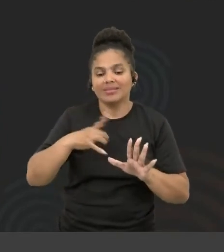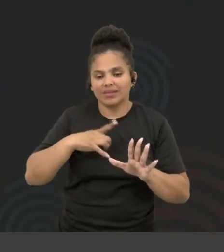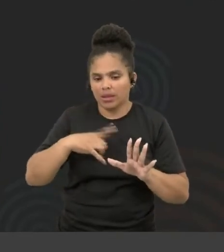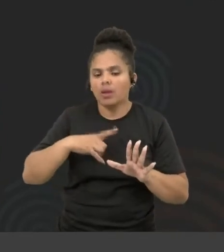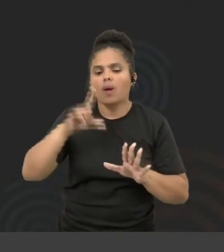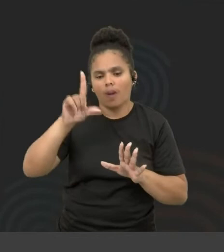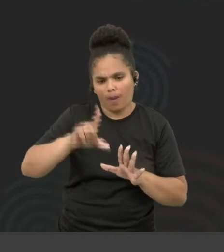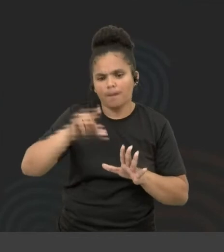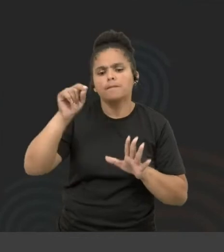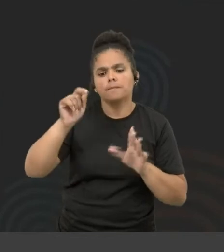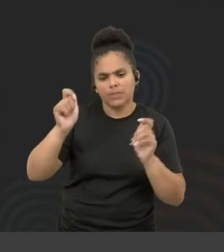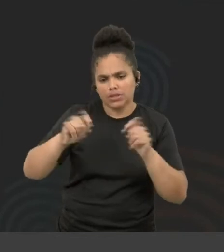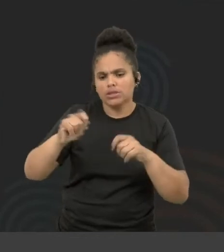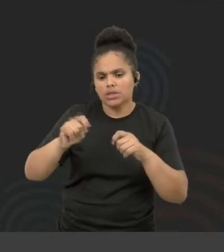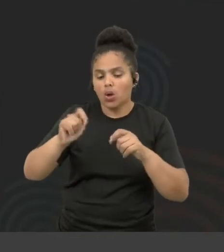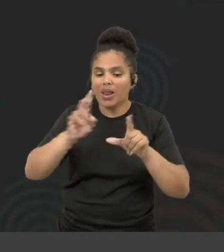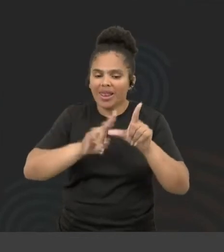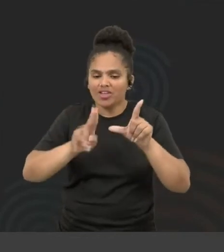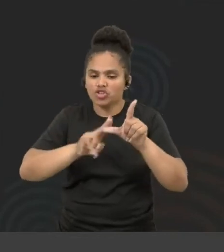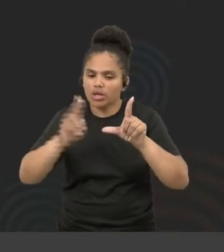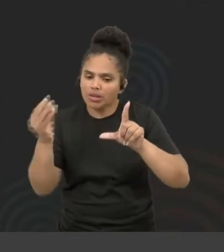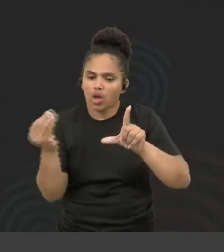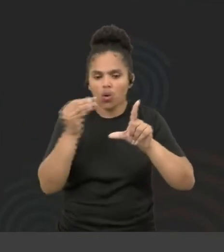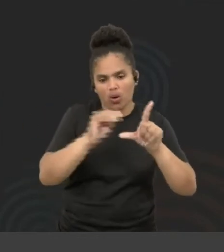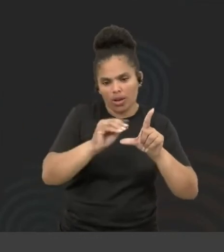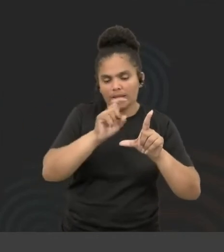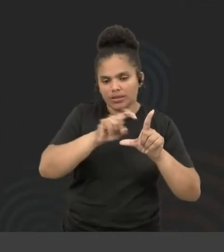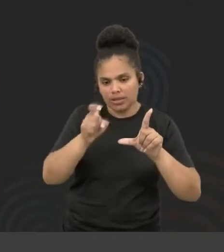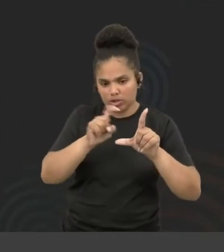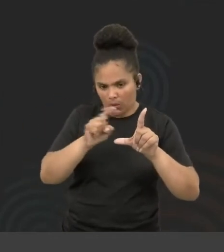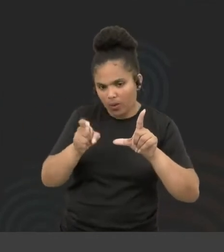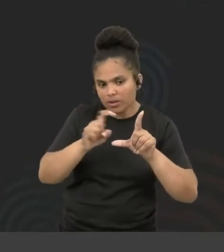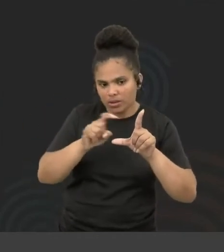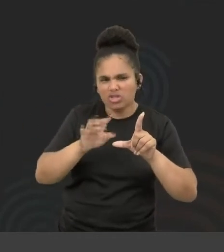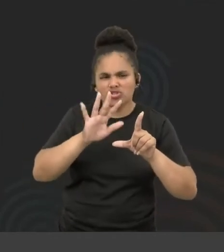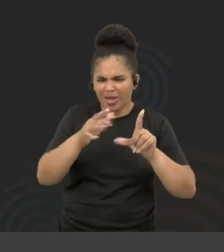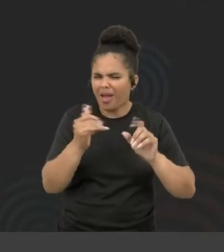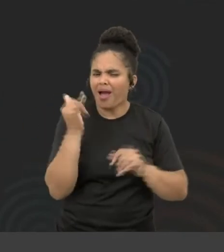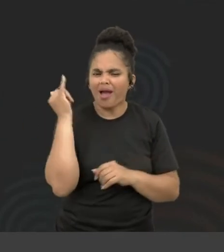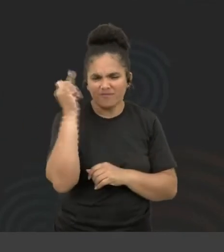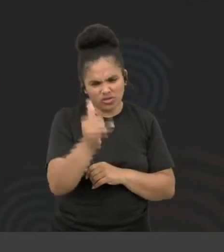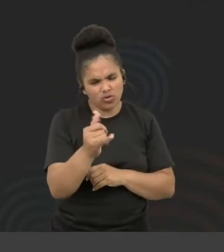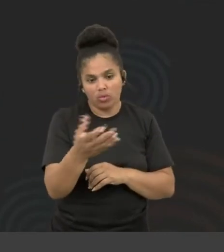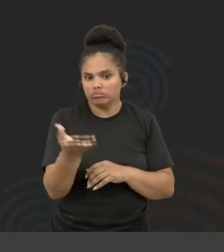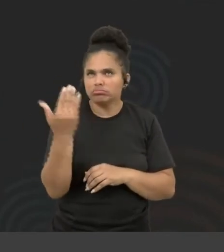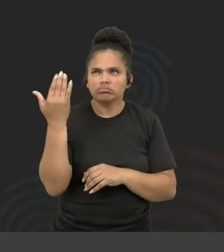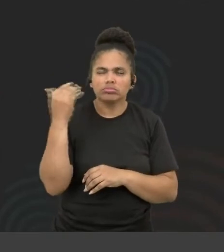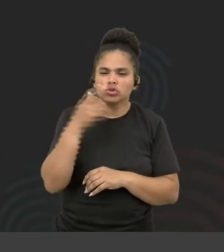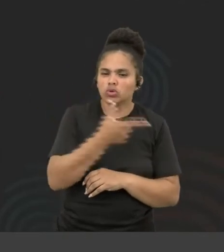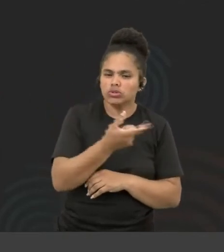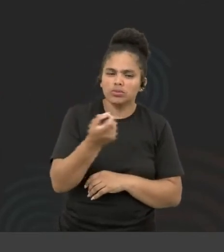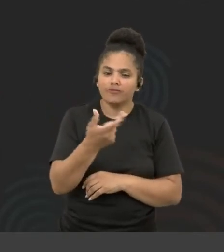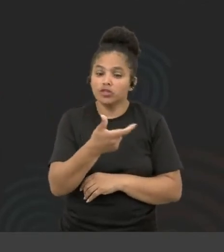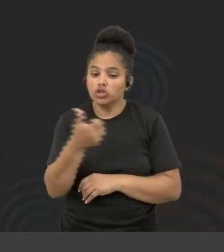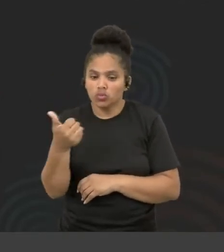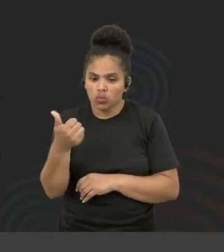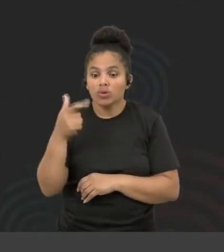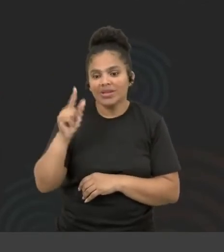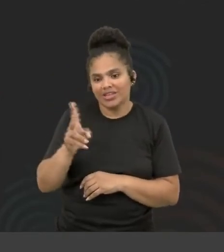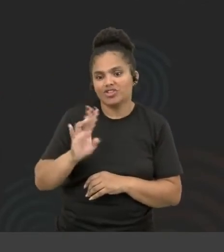de você trazer legendas para dentro dele. Isso foi anunciado pelo TikTok já em 2021, que eles disseram que estavam introduzindo